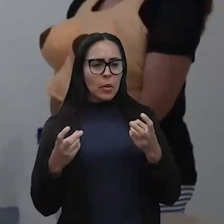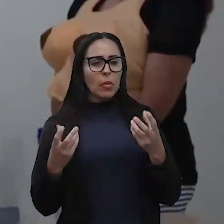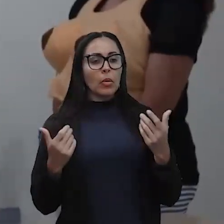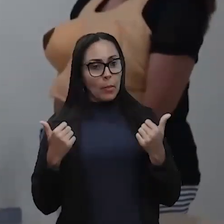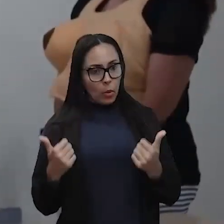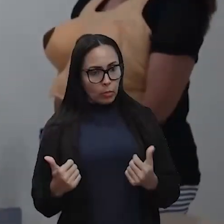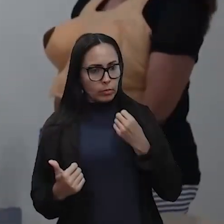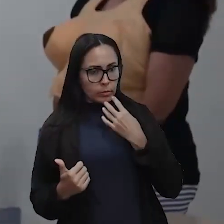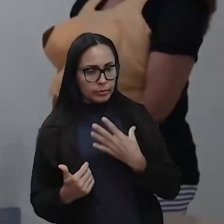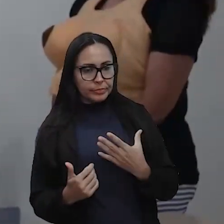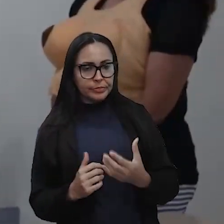Que a gente tem algumas